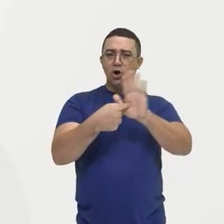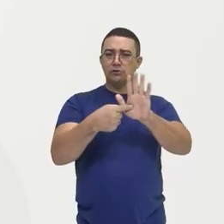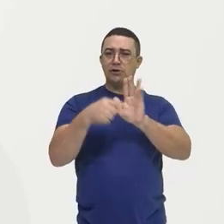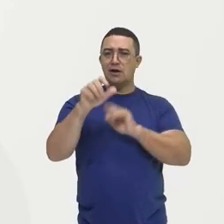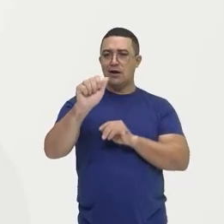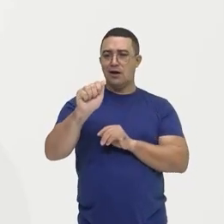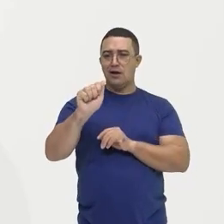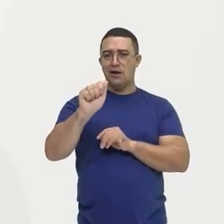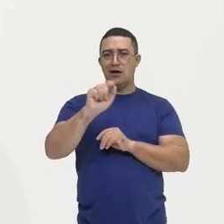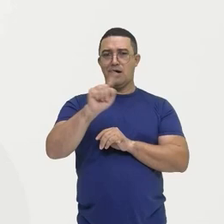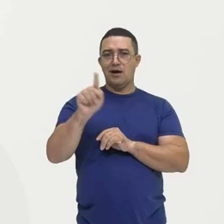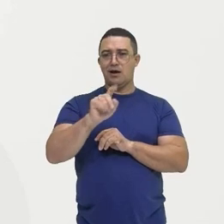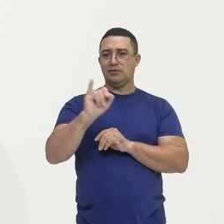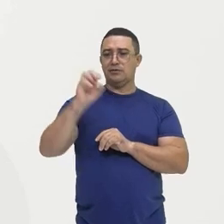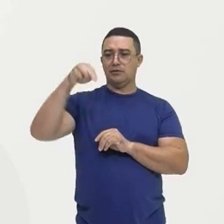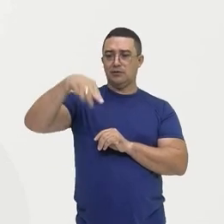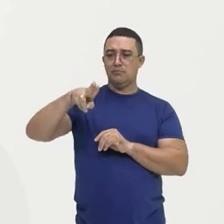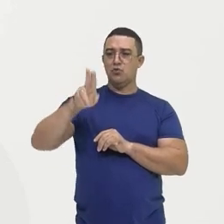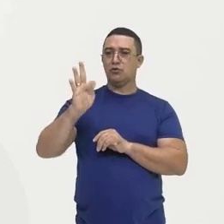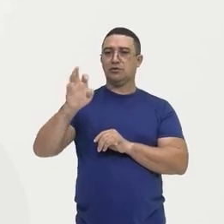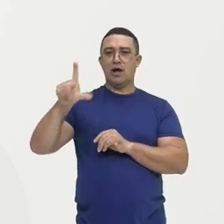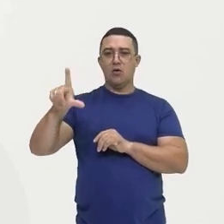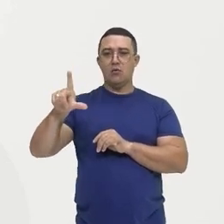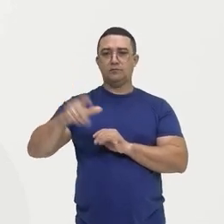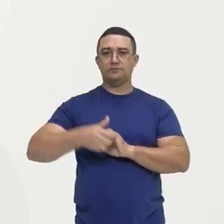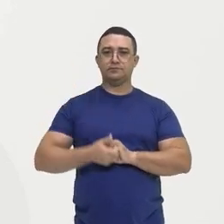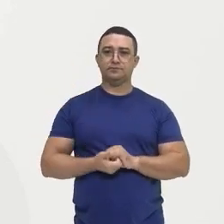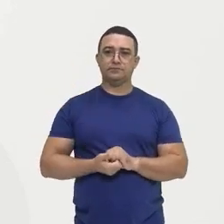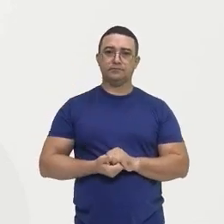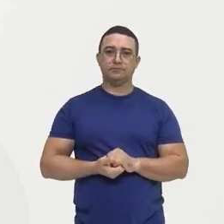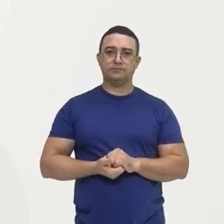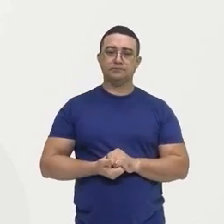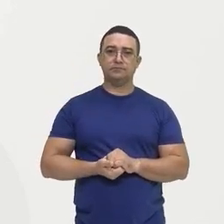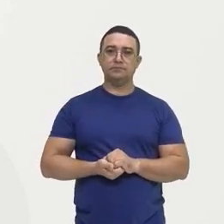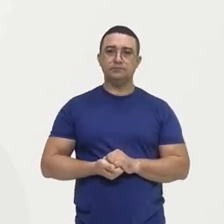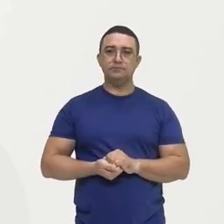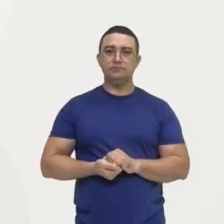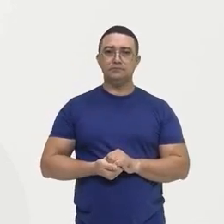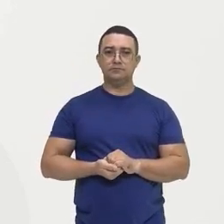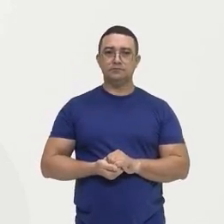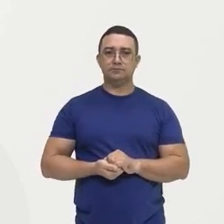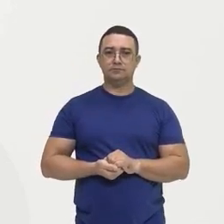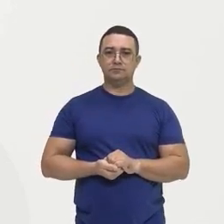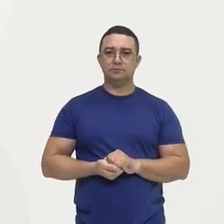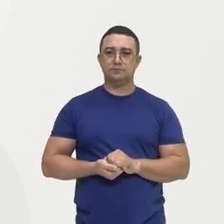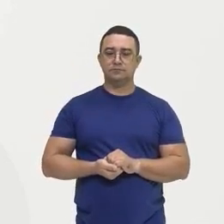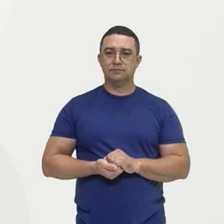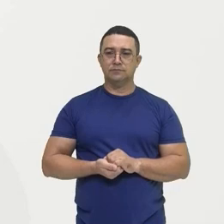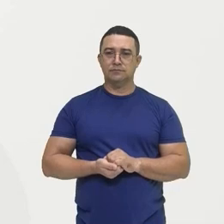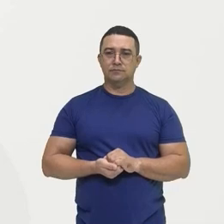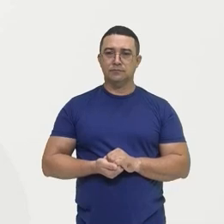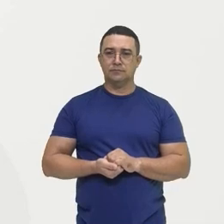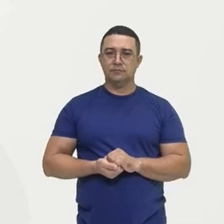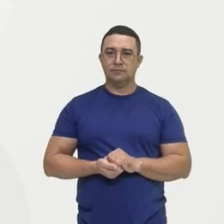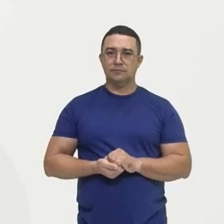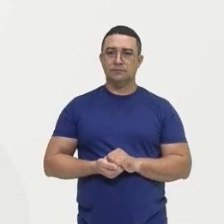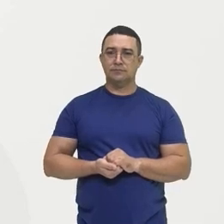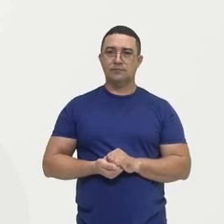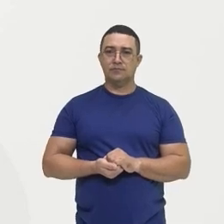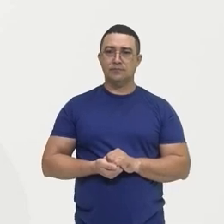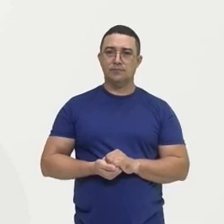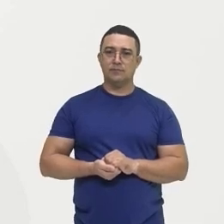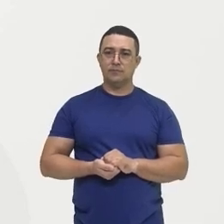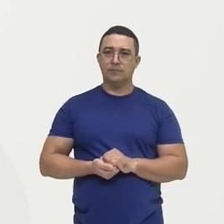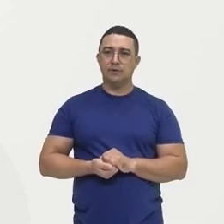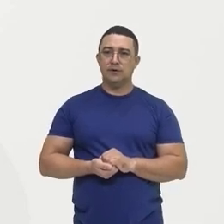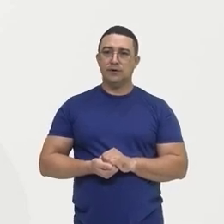viram o símbolo da ONU. Então a gente tem aqui, olha, vou colocar bem aqui a setinha, só para vocês se localizarem, a gente tem o